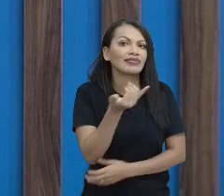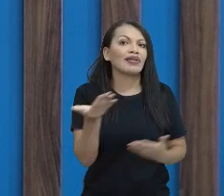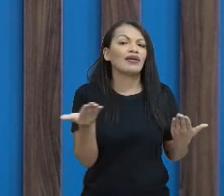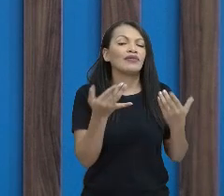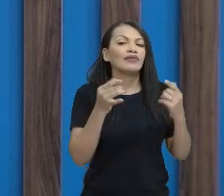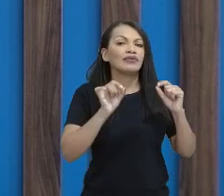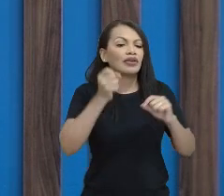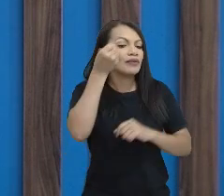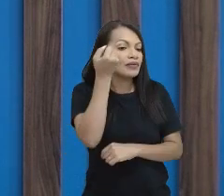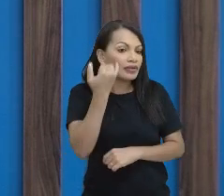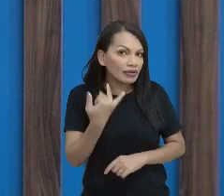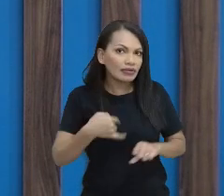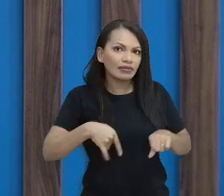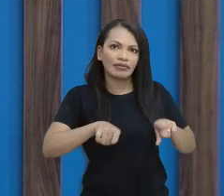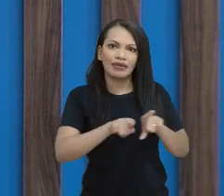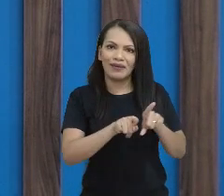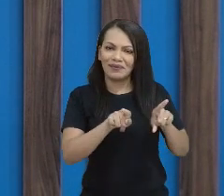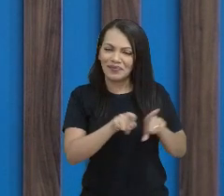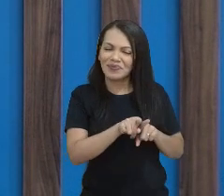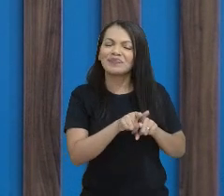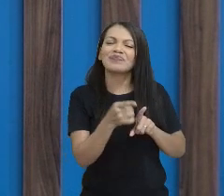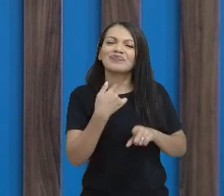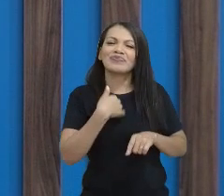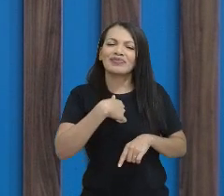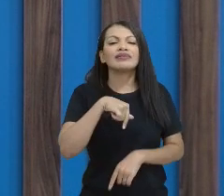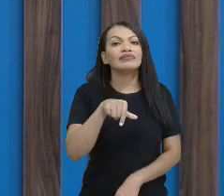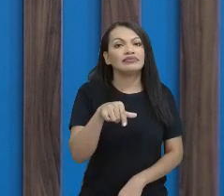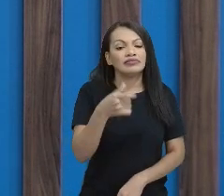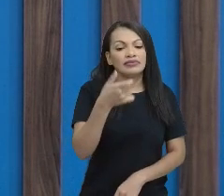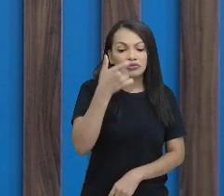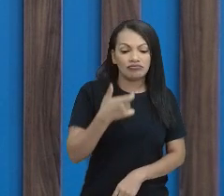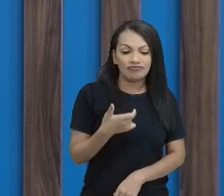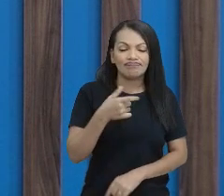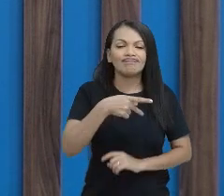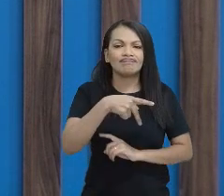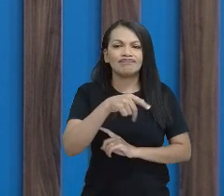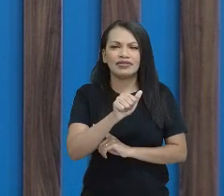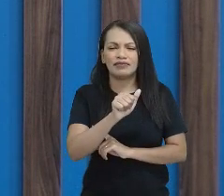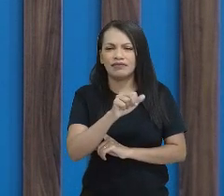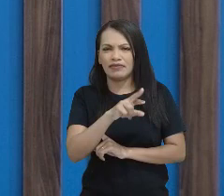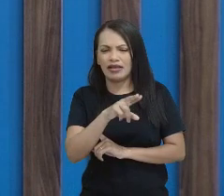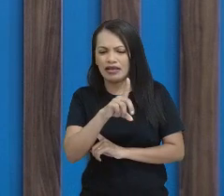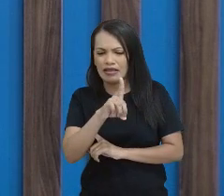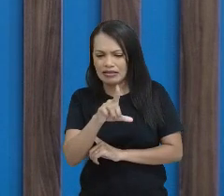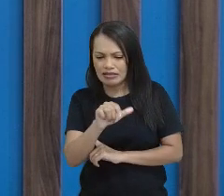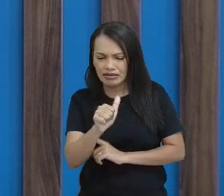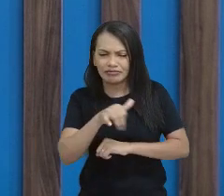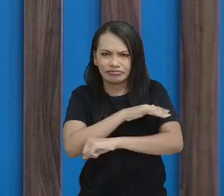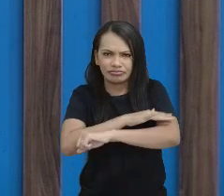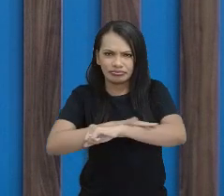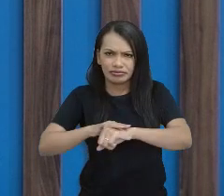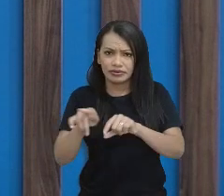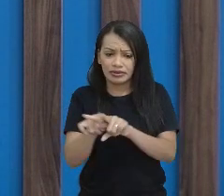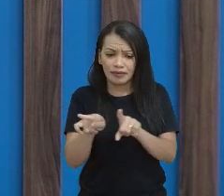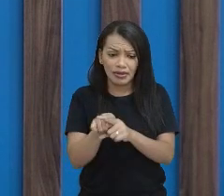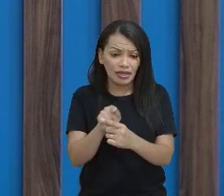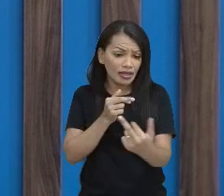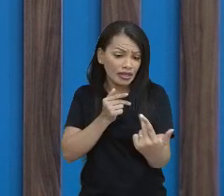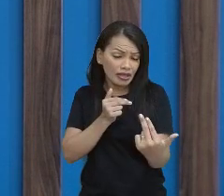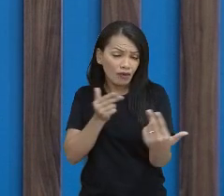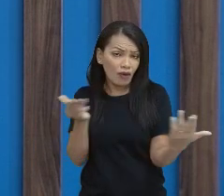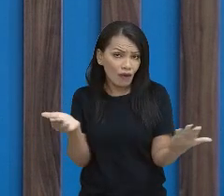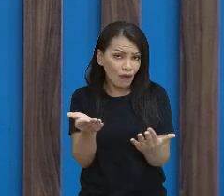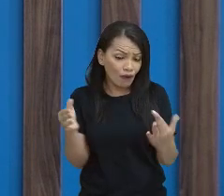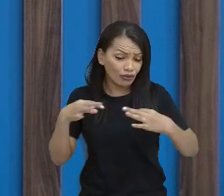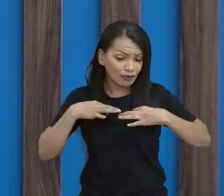momento, me autodescrever. Eu sou de cor parda, visto blusa laranja como a professora Camila, estamos